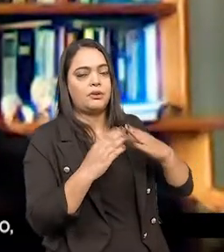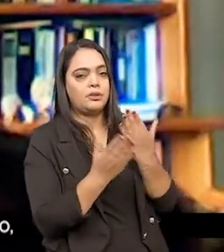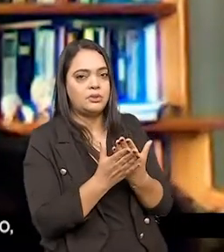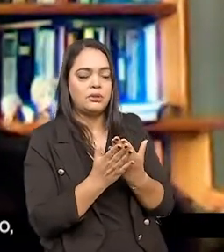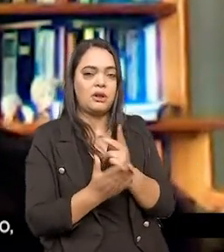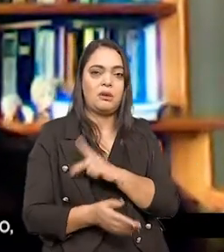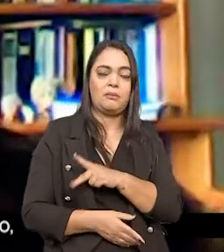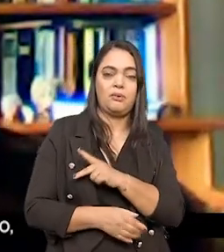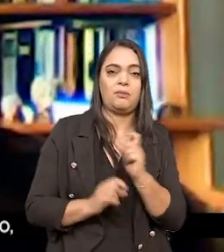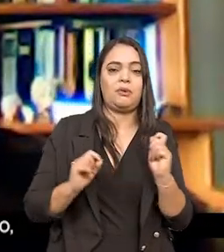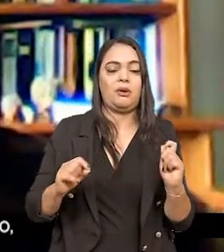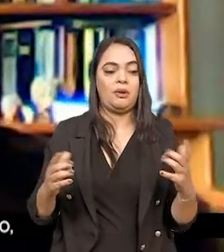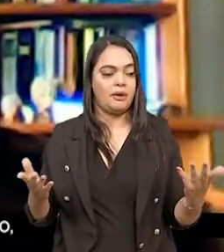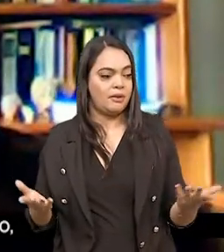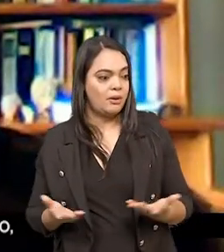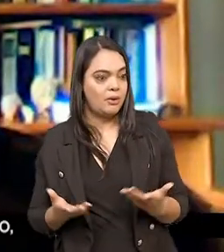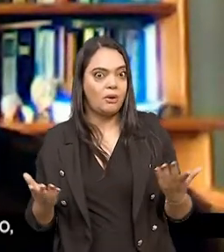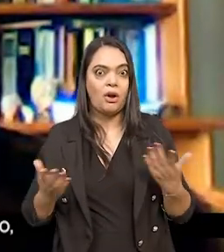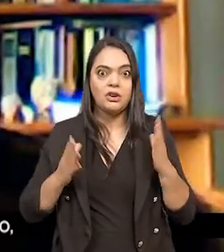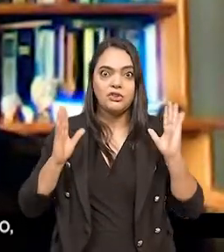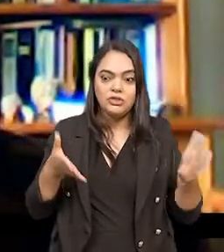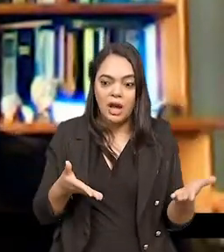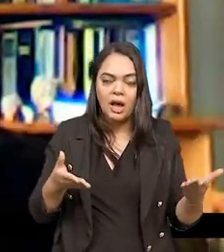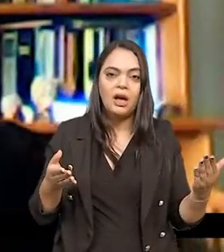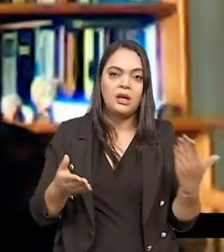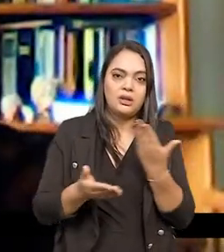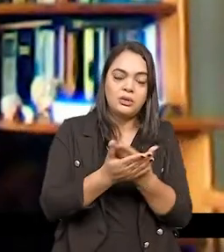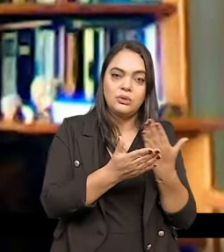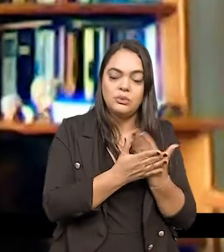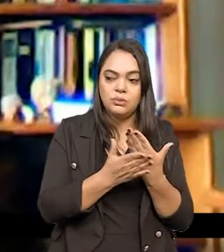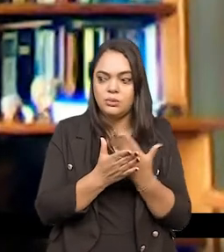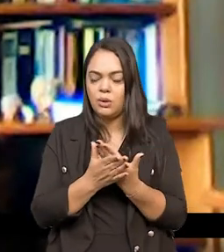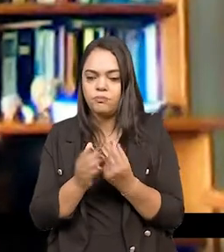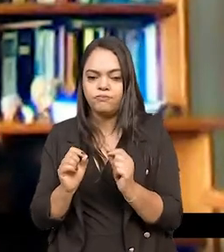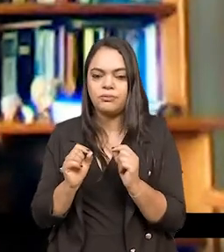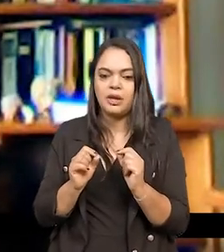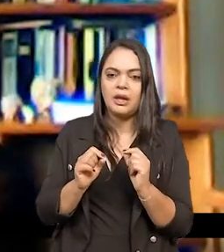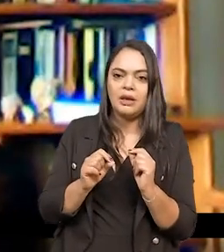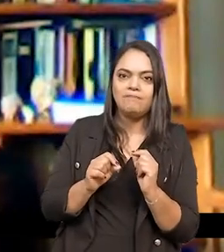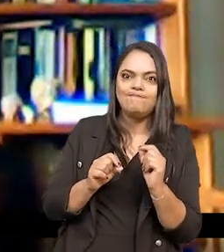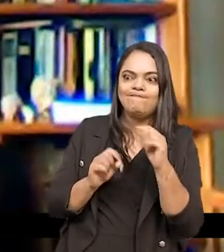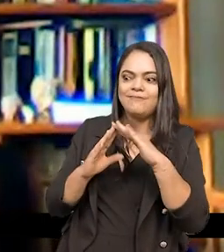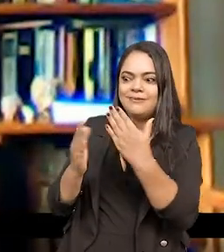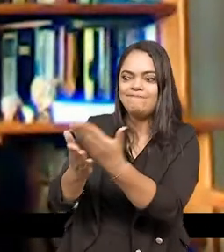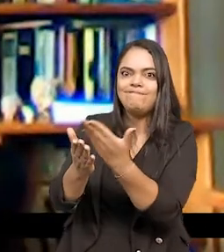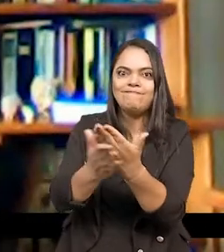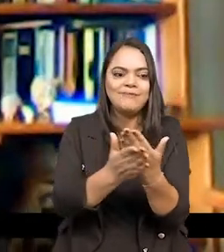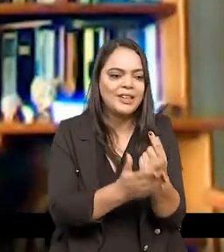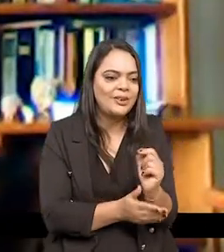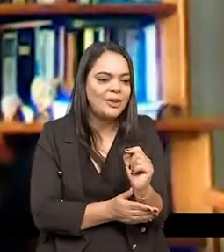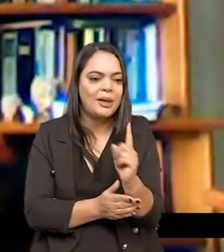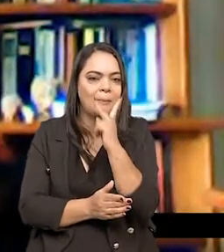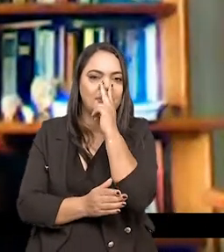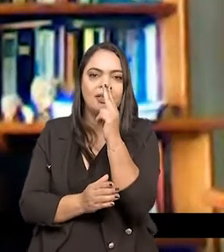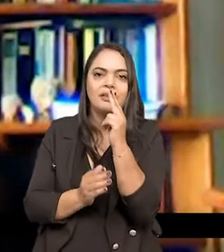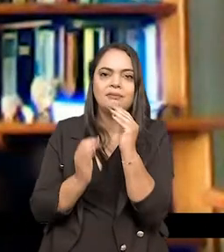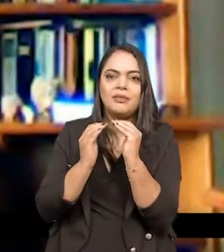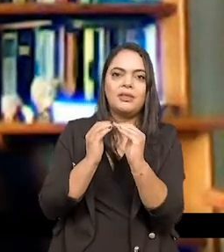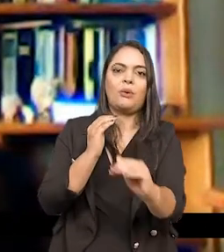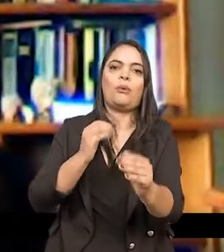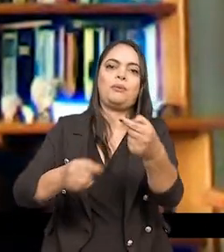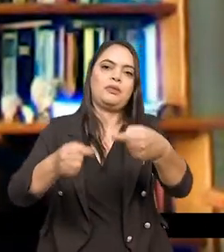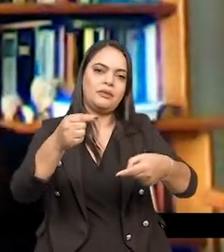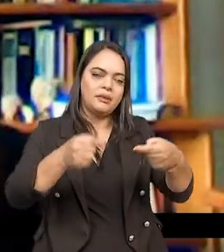se encher com isso aqui, né? Porque estudou tudo isso. Não encontra, às vezes, nem ambiente para debater.